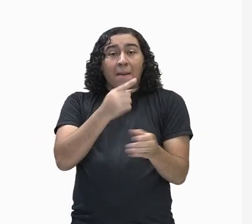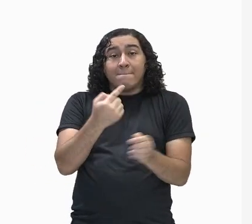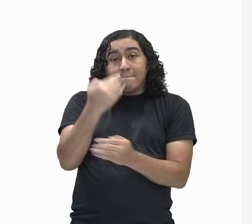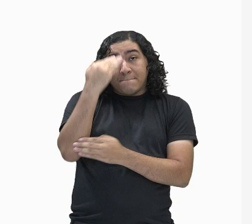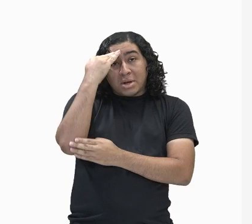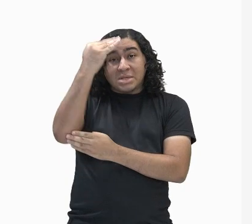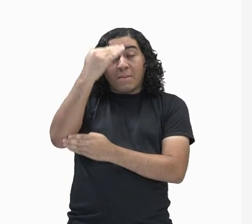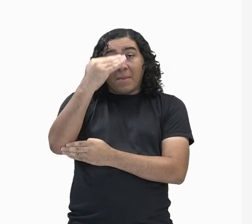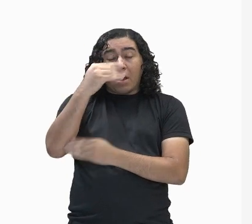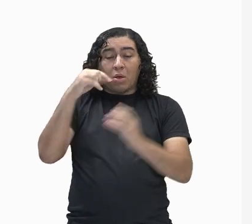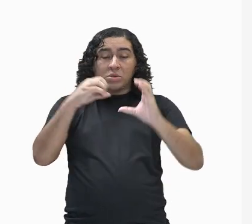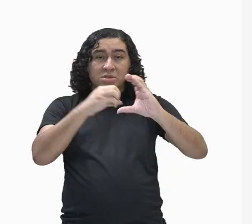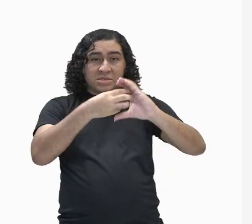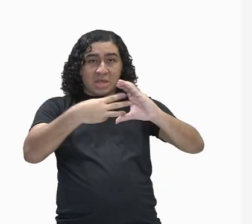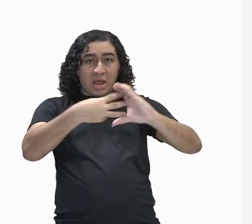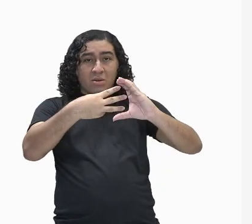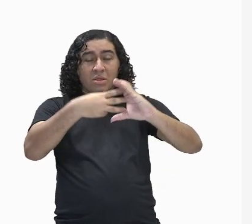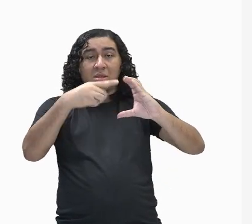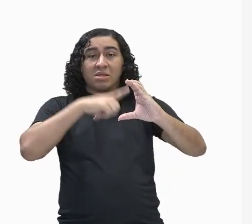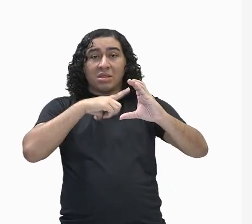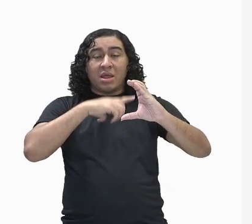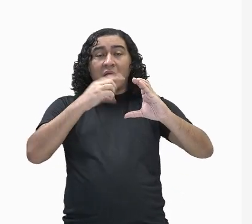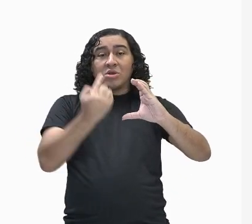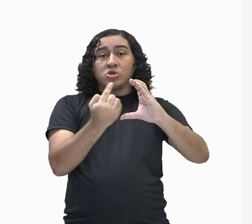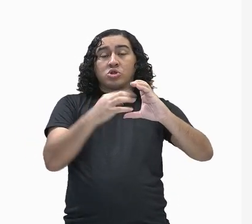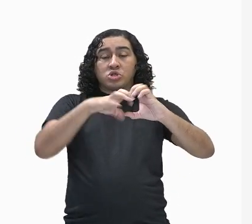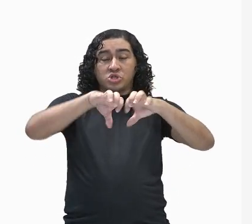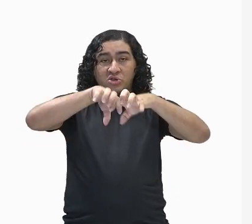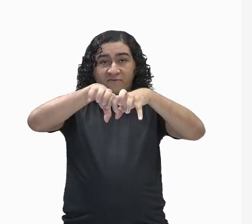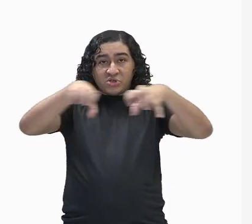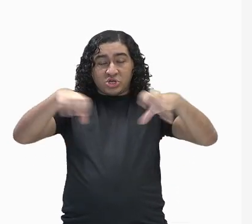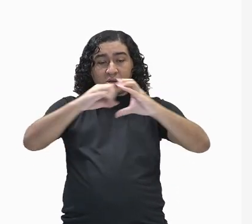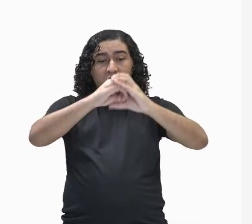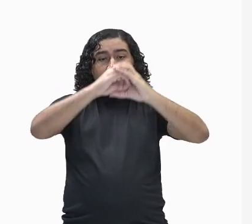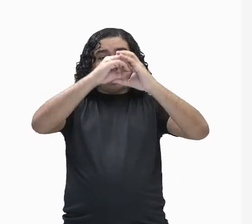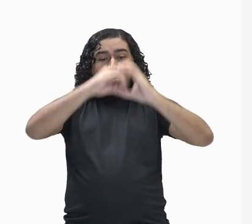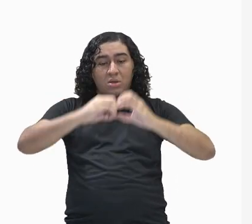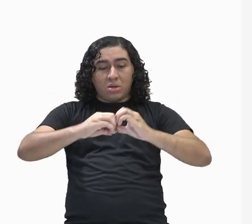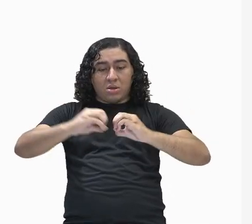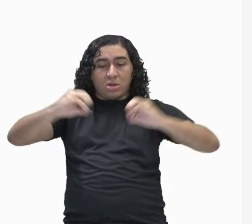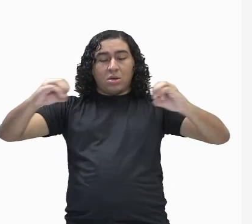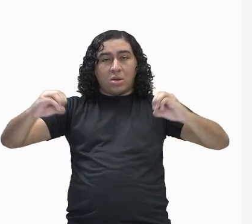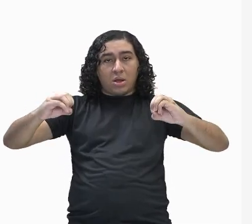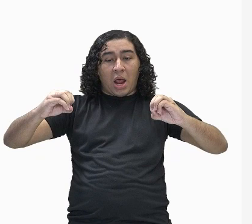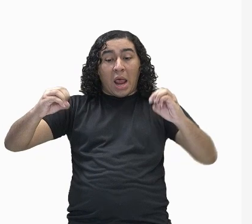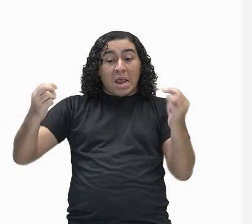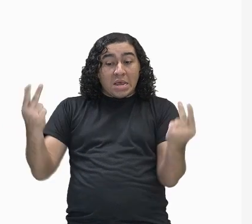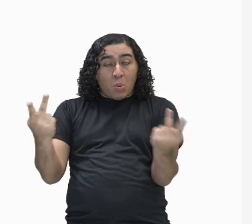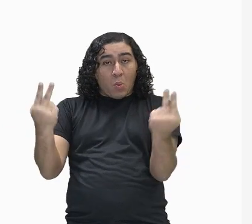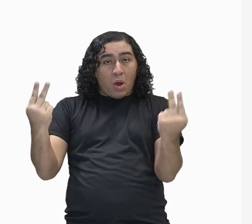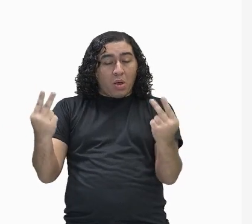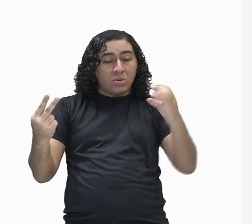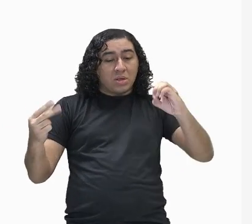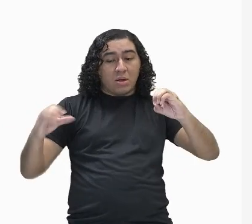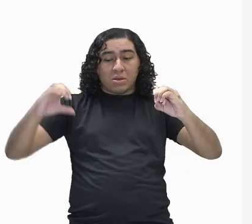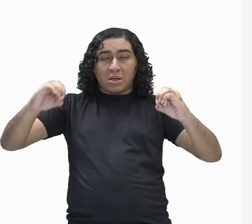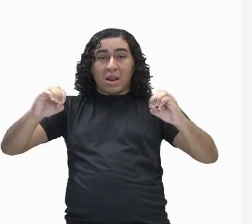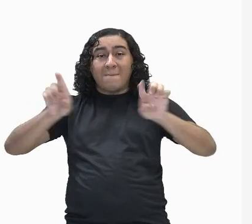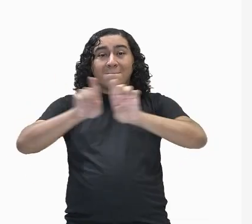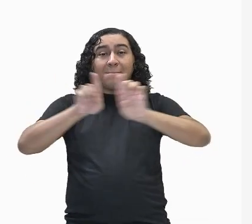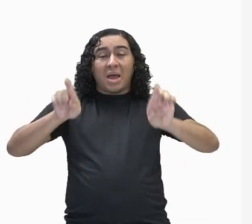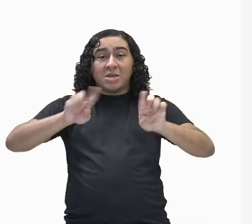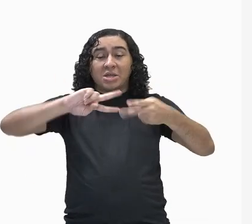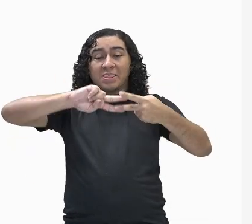vai se dividir em Duas né no final teremos duas células Só que nesse caso não tem variabilidade